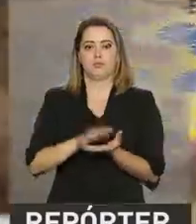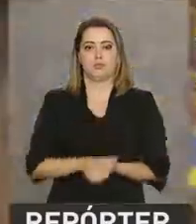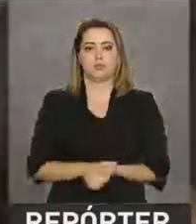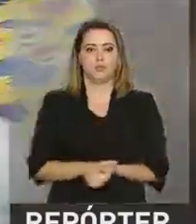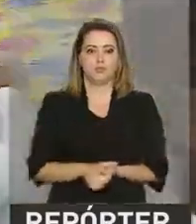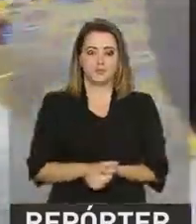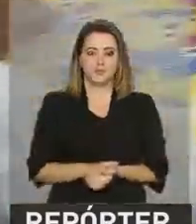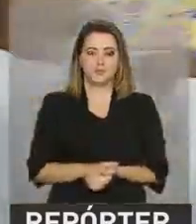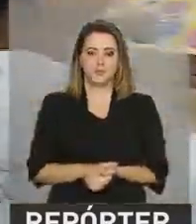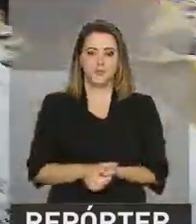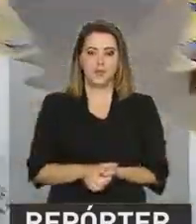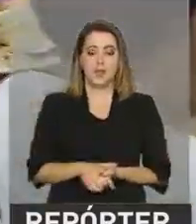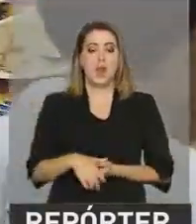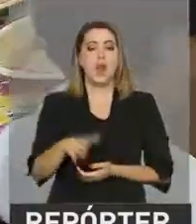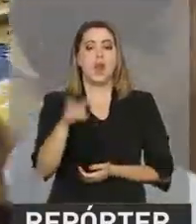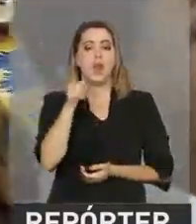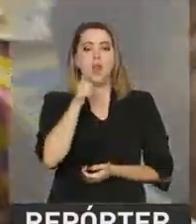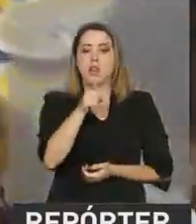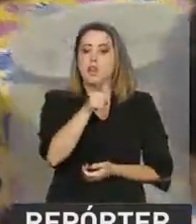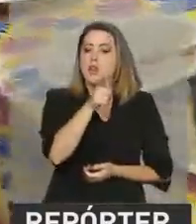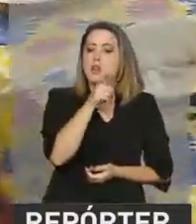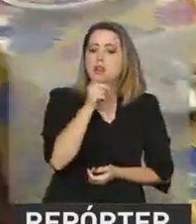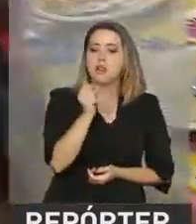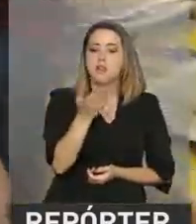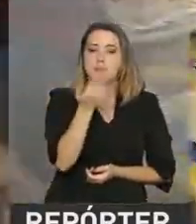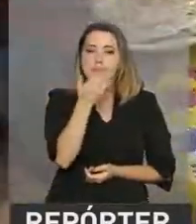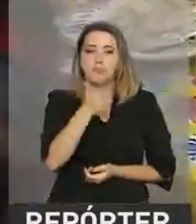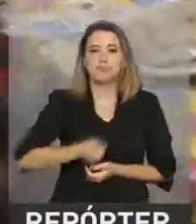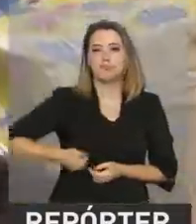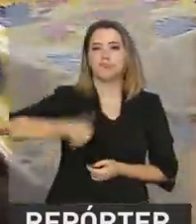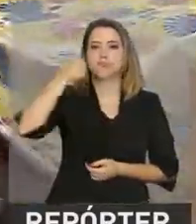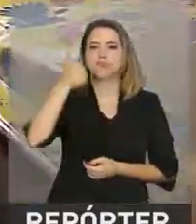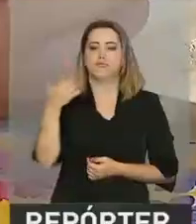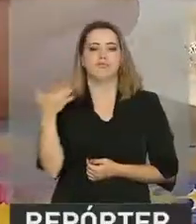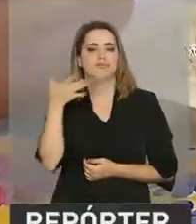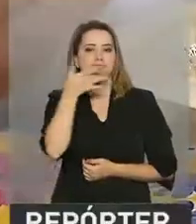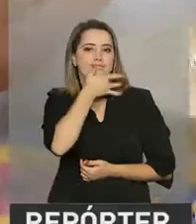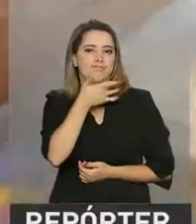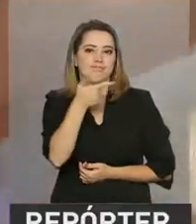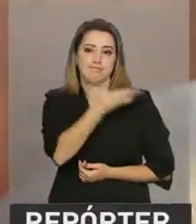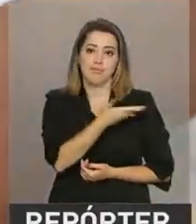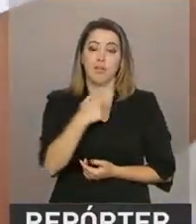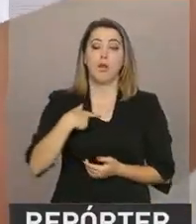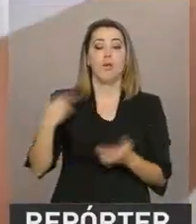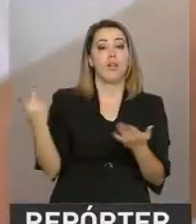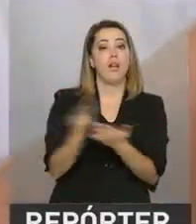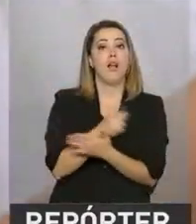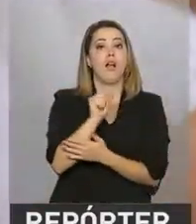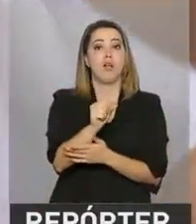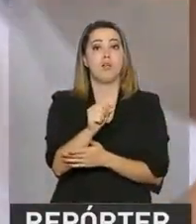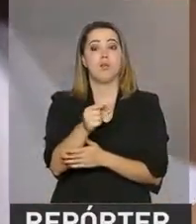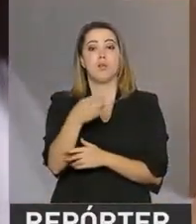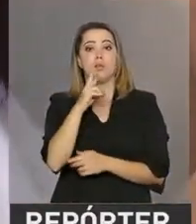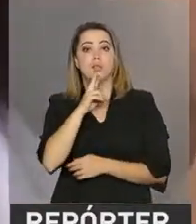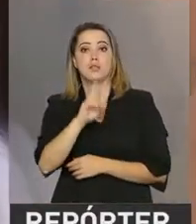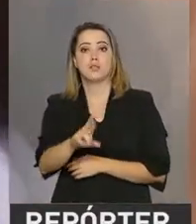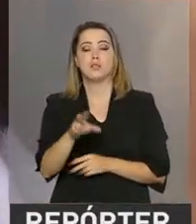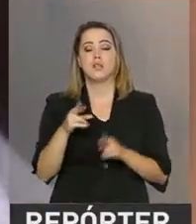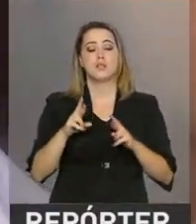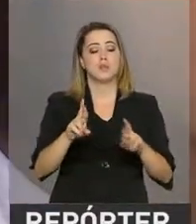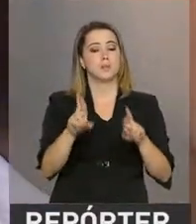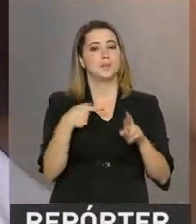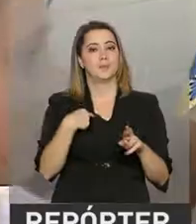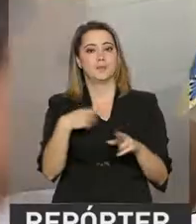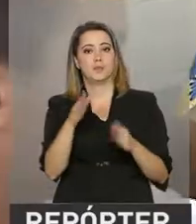o mais alimentos e merendas de melhor qualidade esse é o efeito esperado na rede pública de ensino